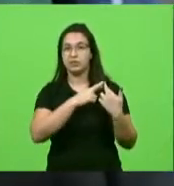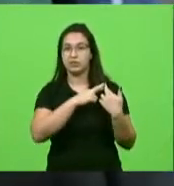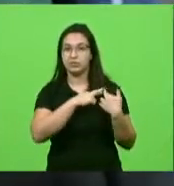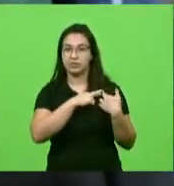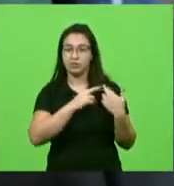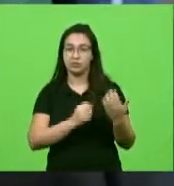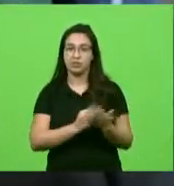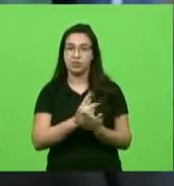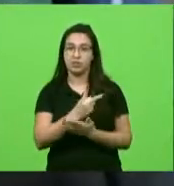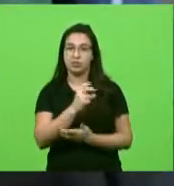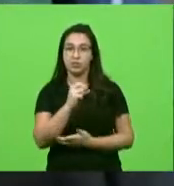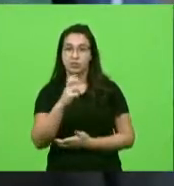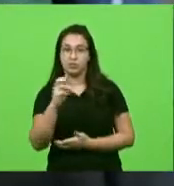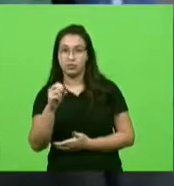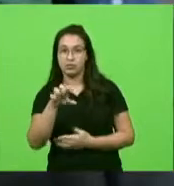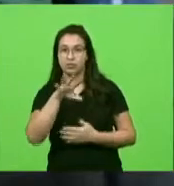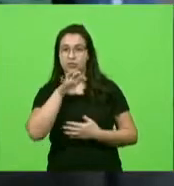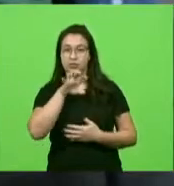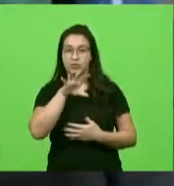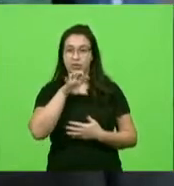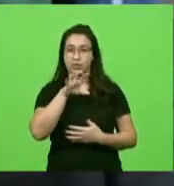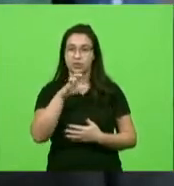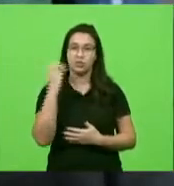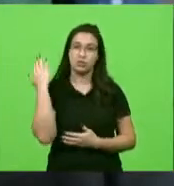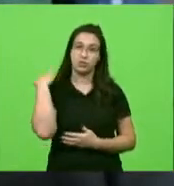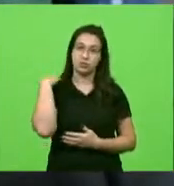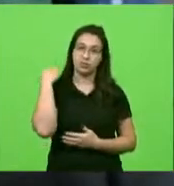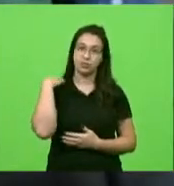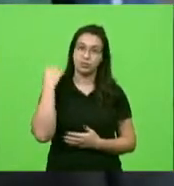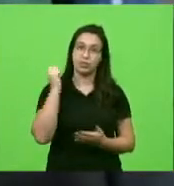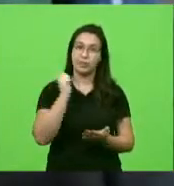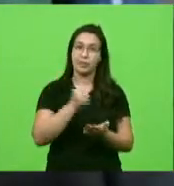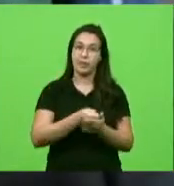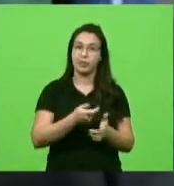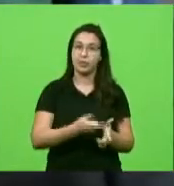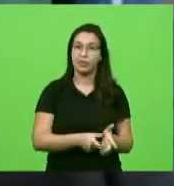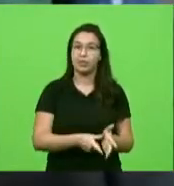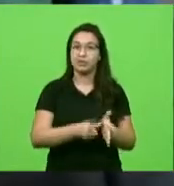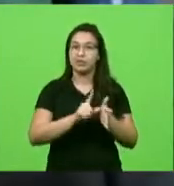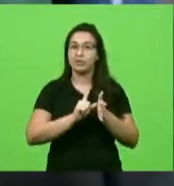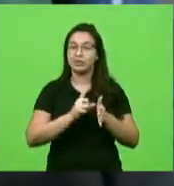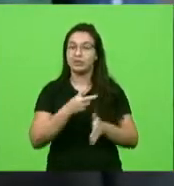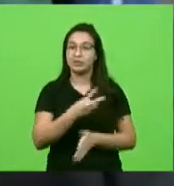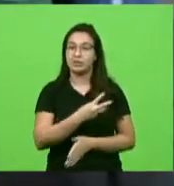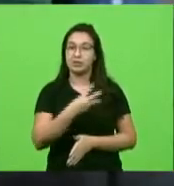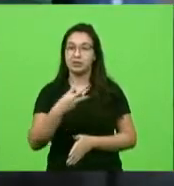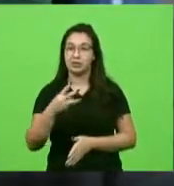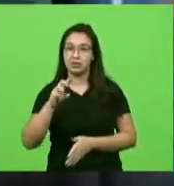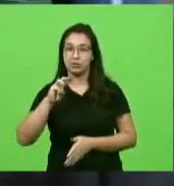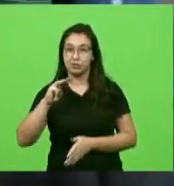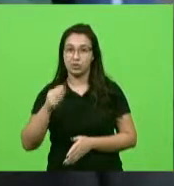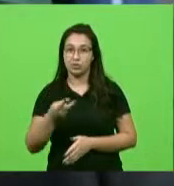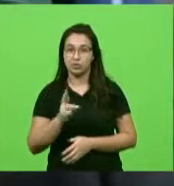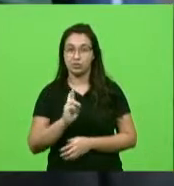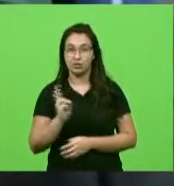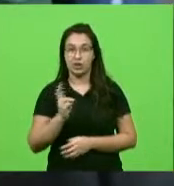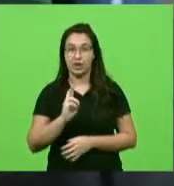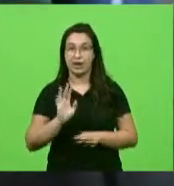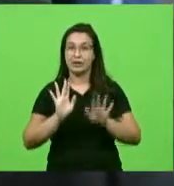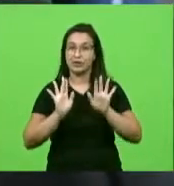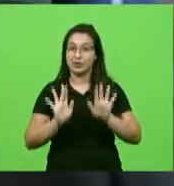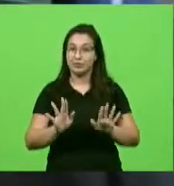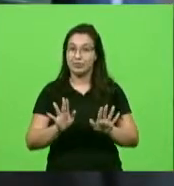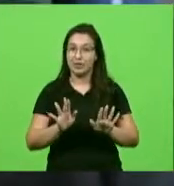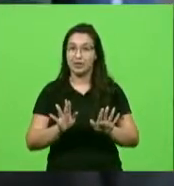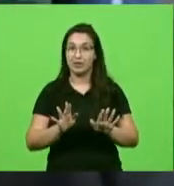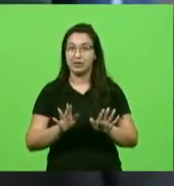dos 200 respiradores mecânicos que foram pagos antecipadamente por R$33 bilhões, mas que infelizmente ainda não